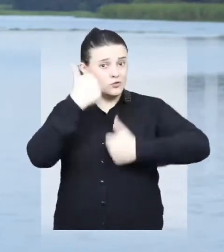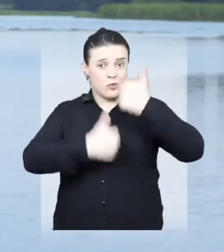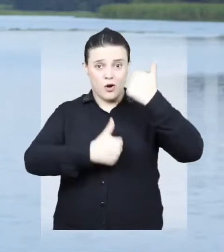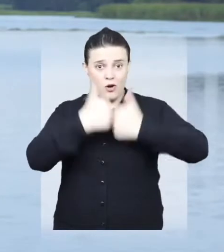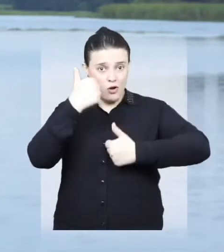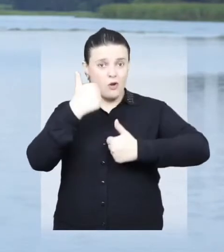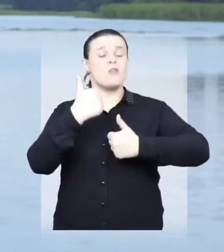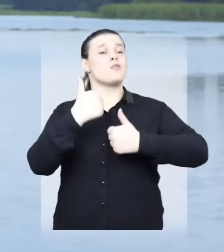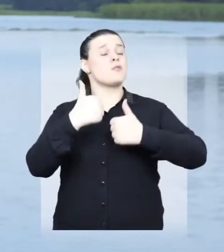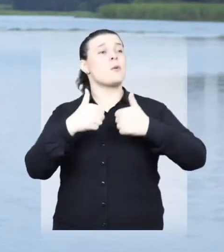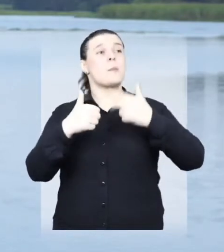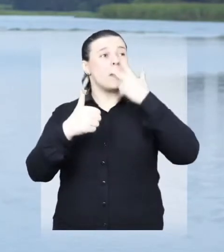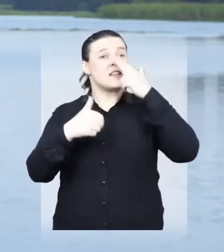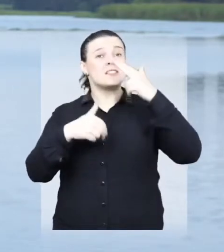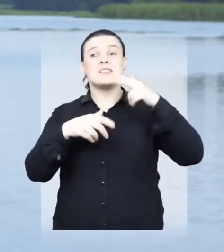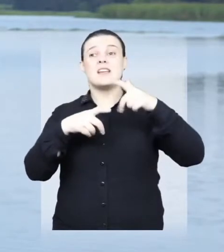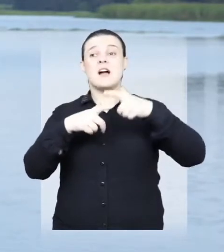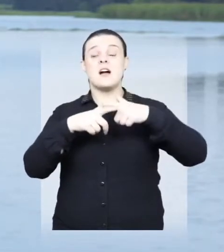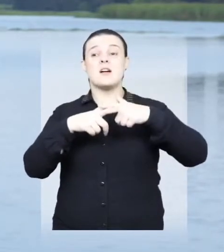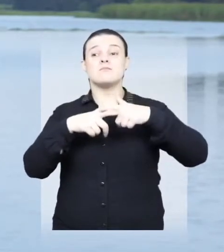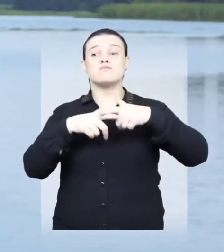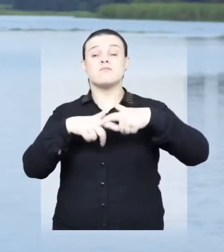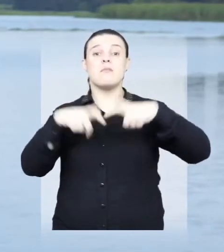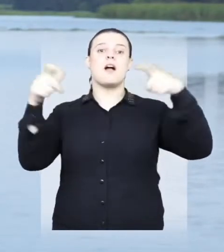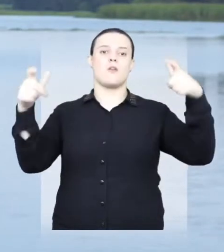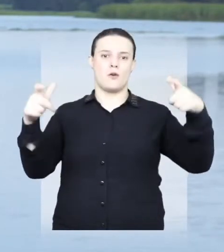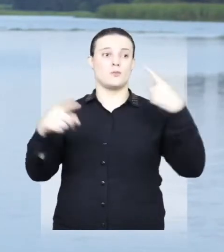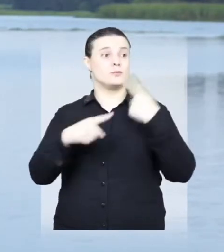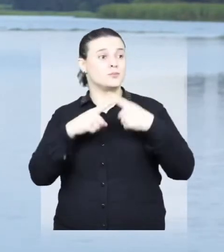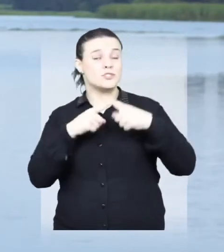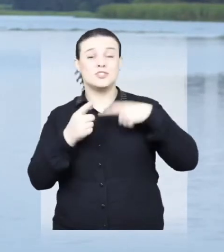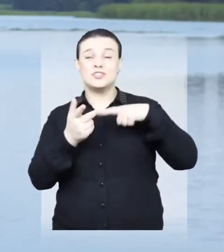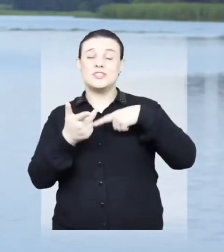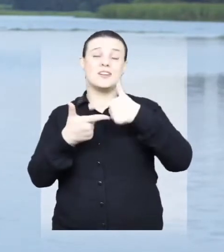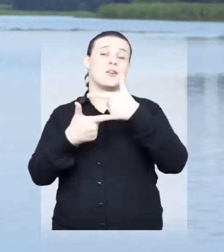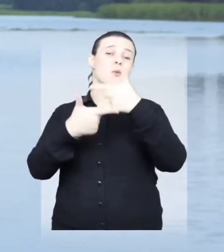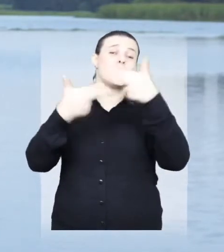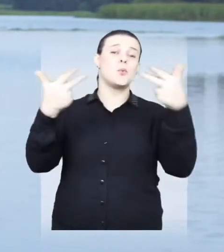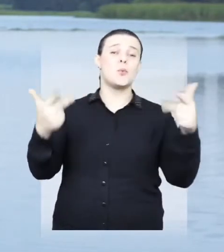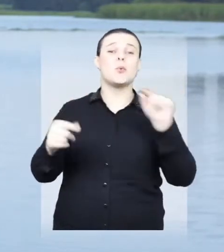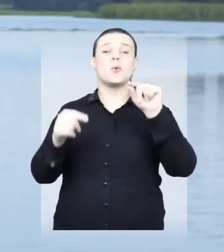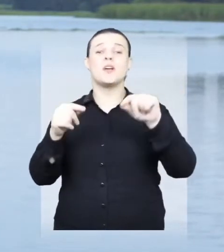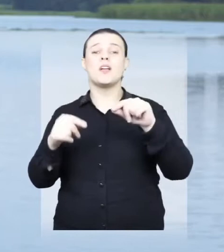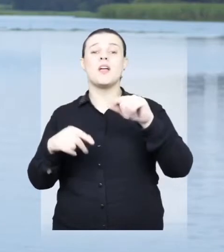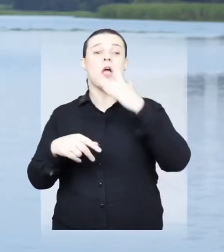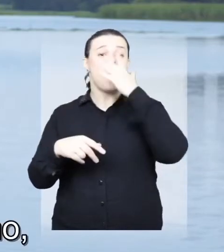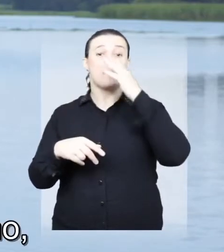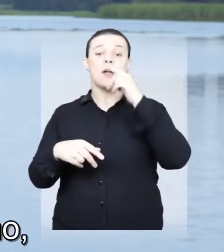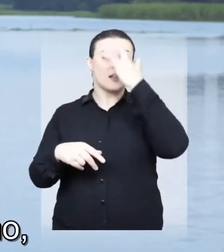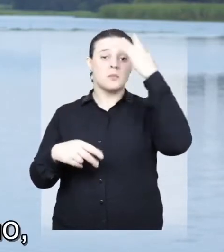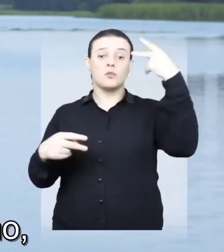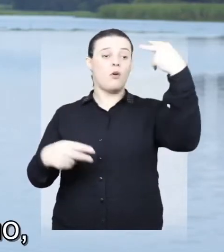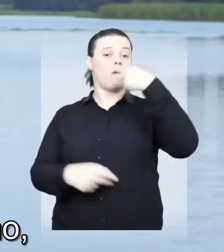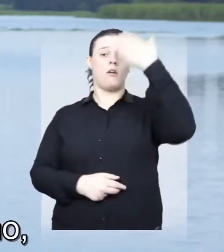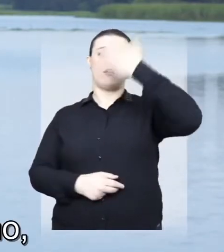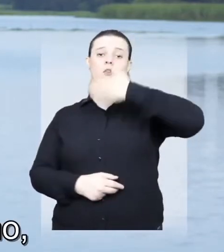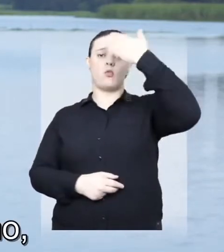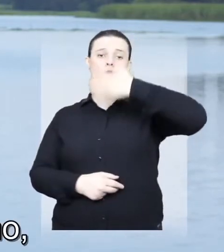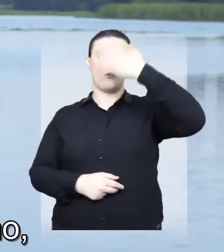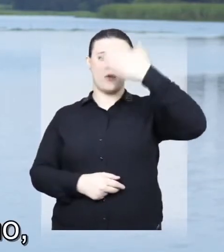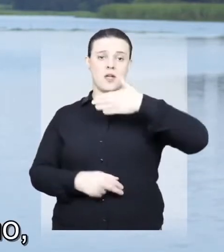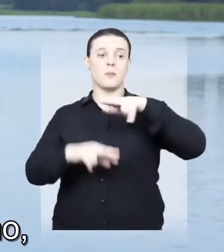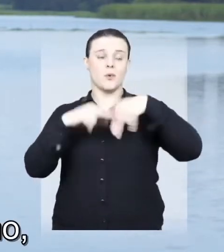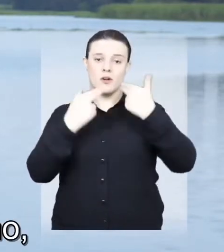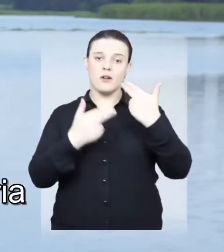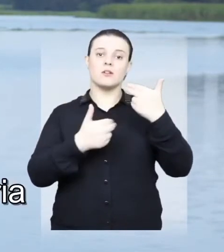era algo maior, porque você ainda ia ter que lidar com a invisibilidade mesmo diante do